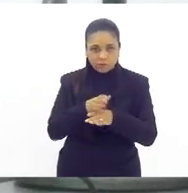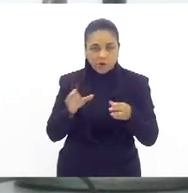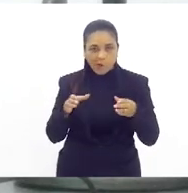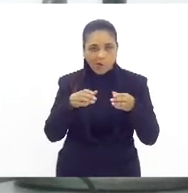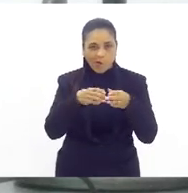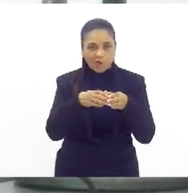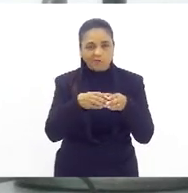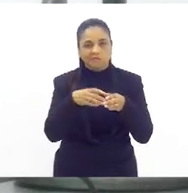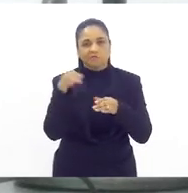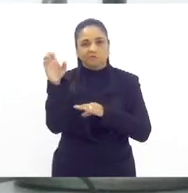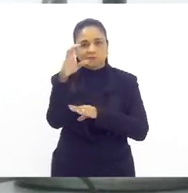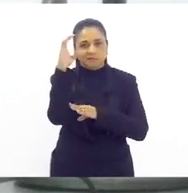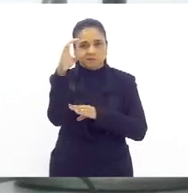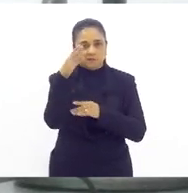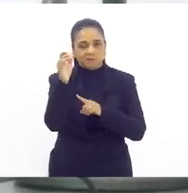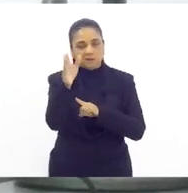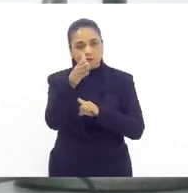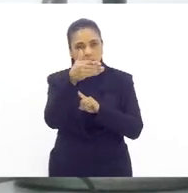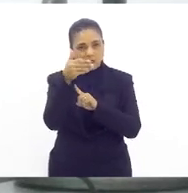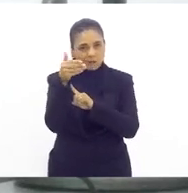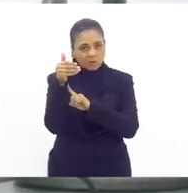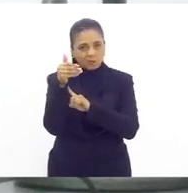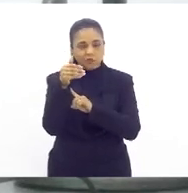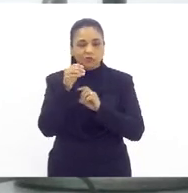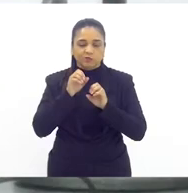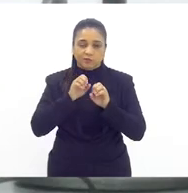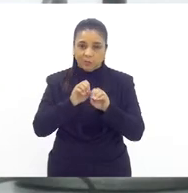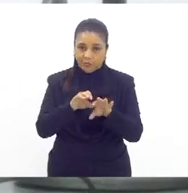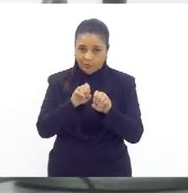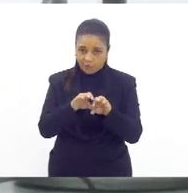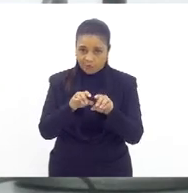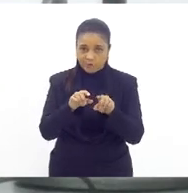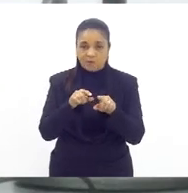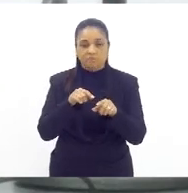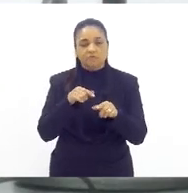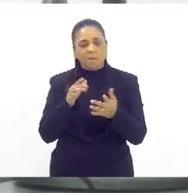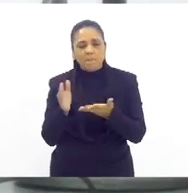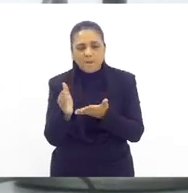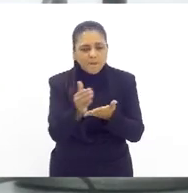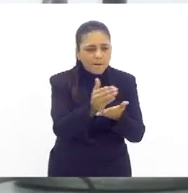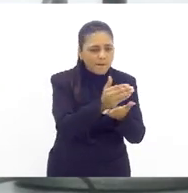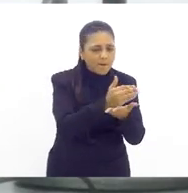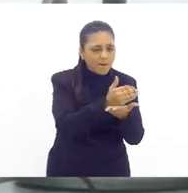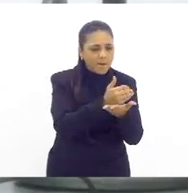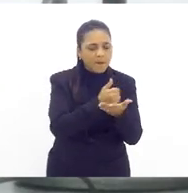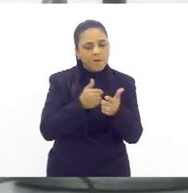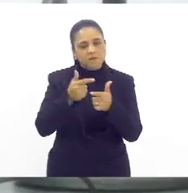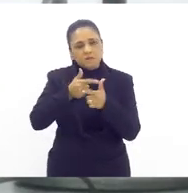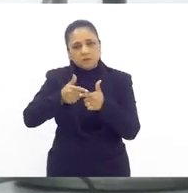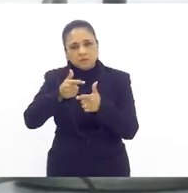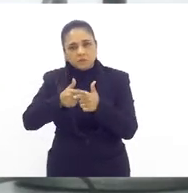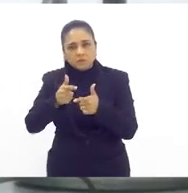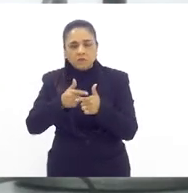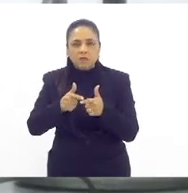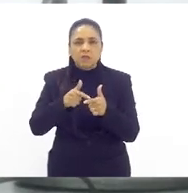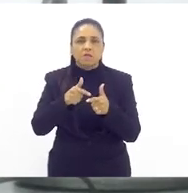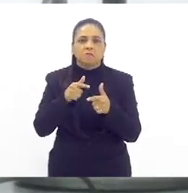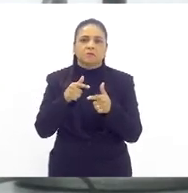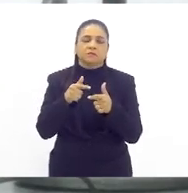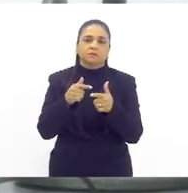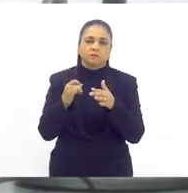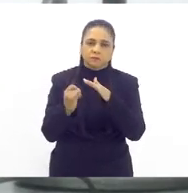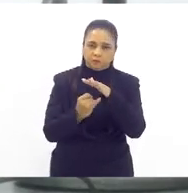de ciência e tecnologia e de educação que vão apurando então algumas deficiências e alguns problemas da fundação a gente